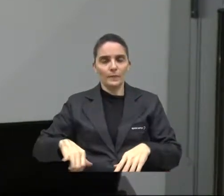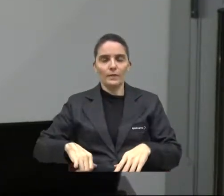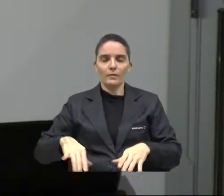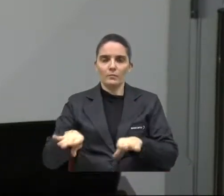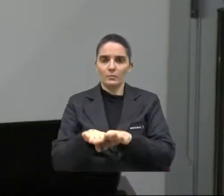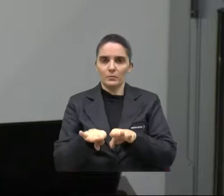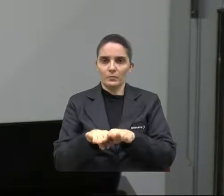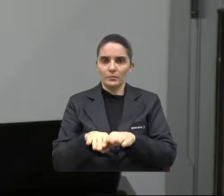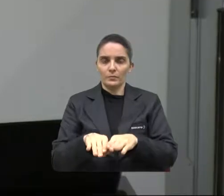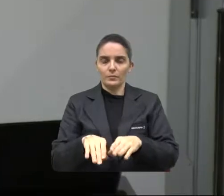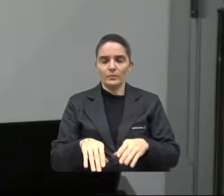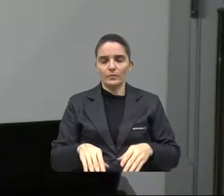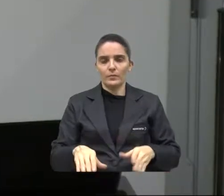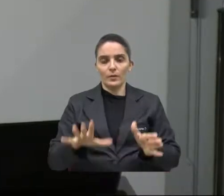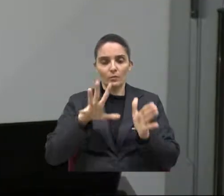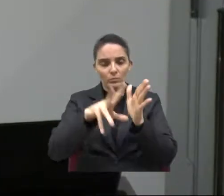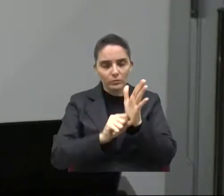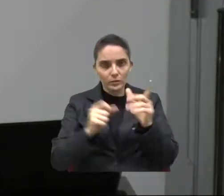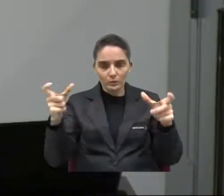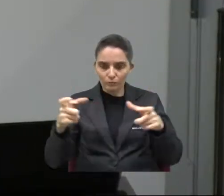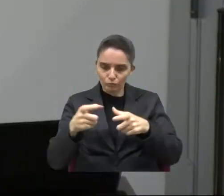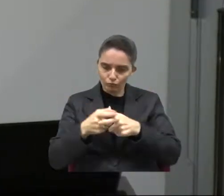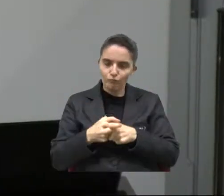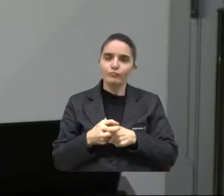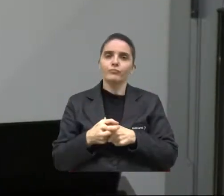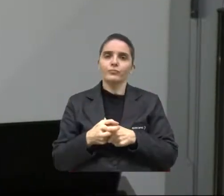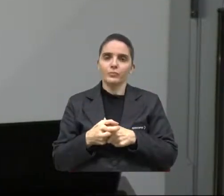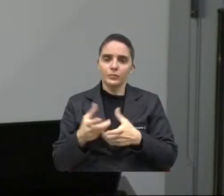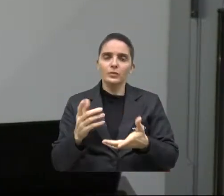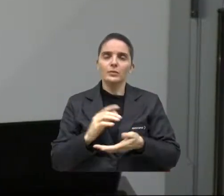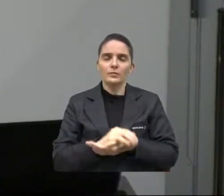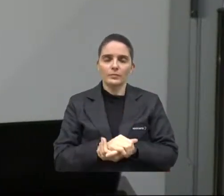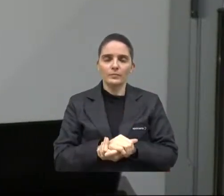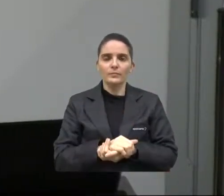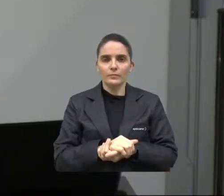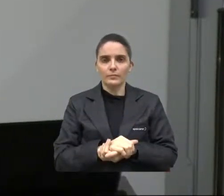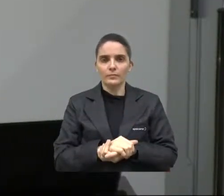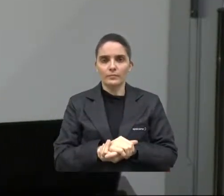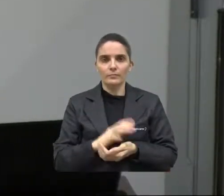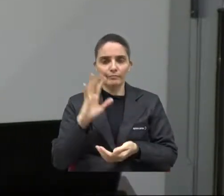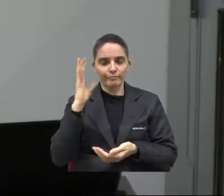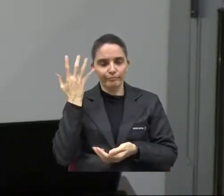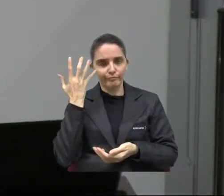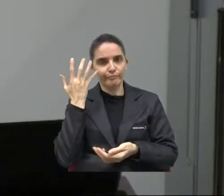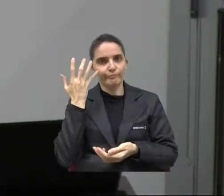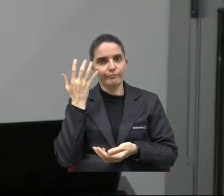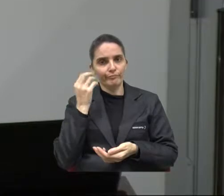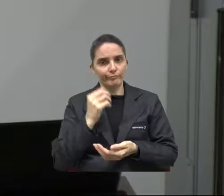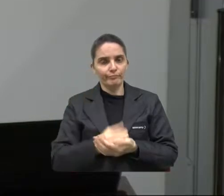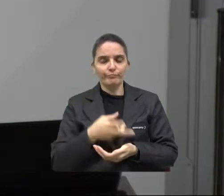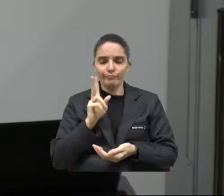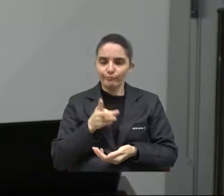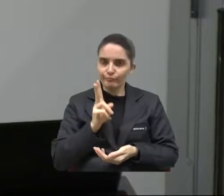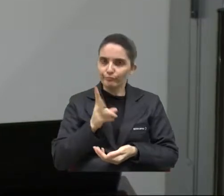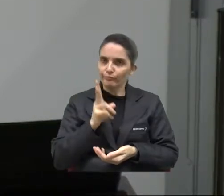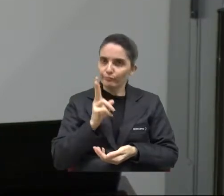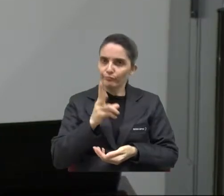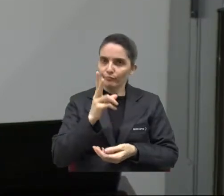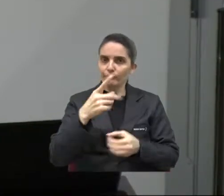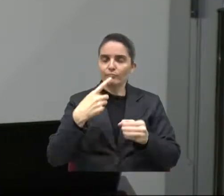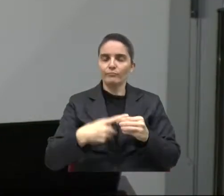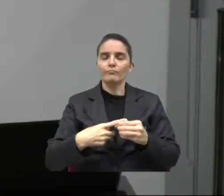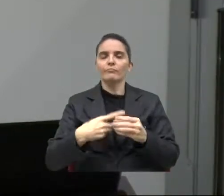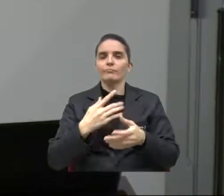e inibir os roubos e os furtos que acontecem de maneira quase sempre em nossa cidade